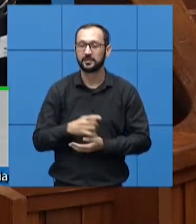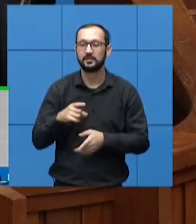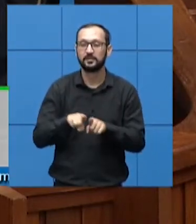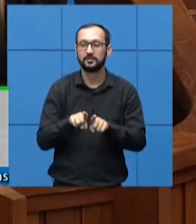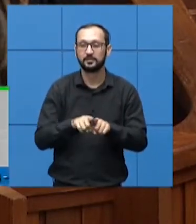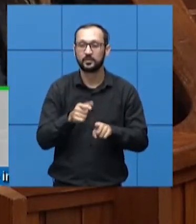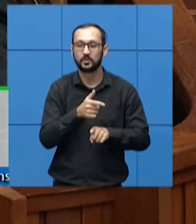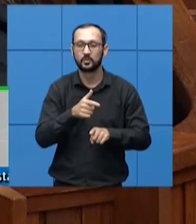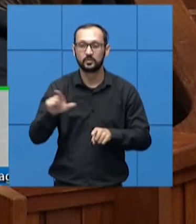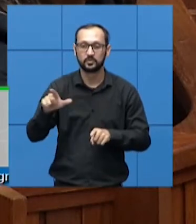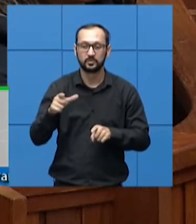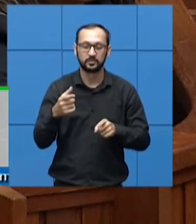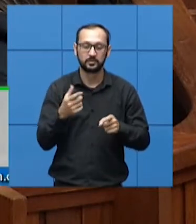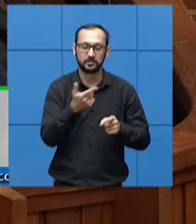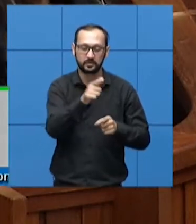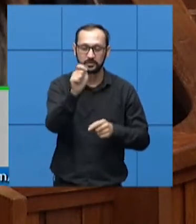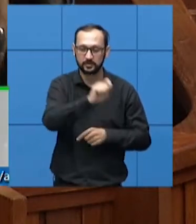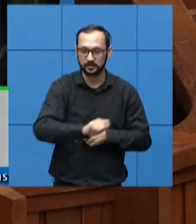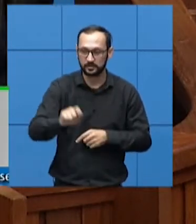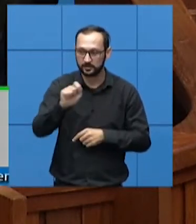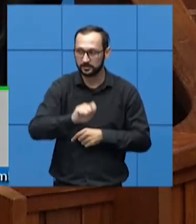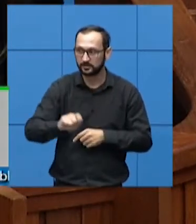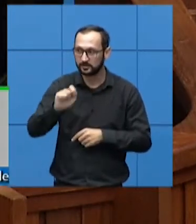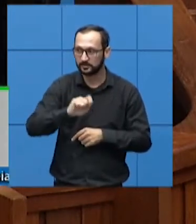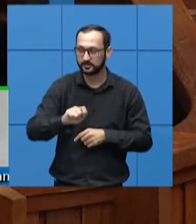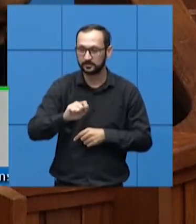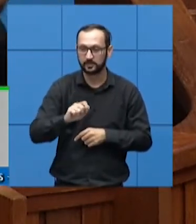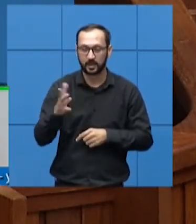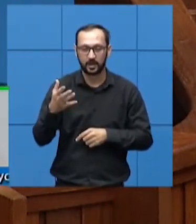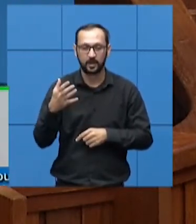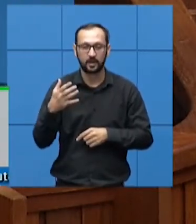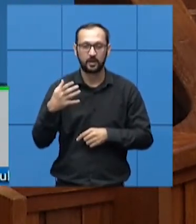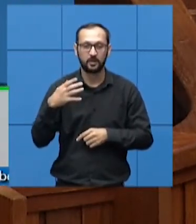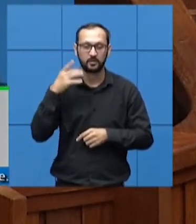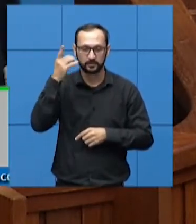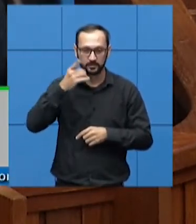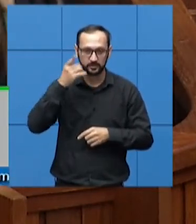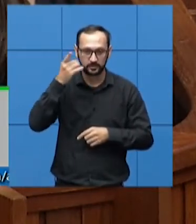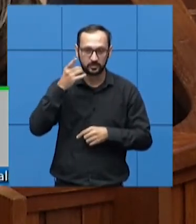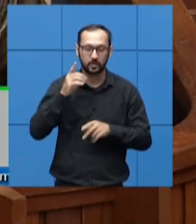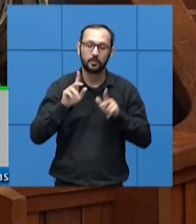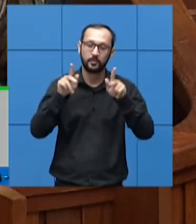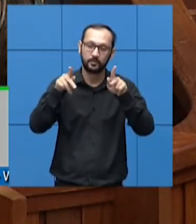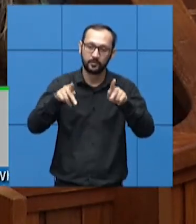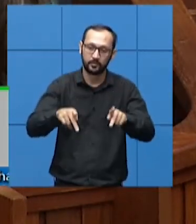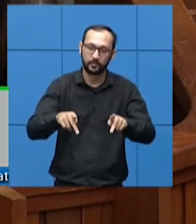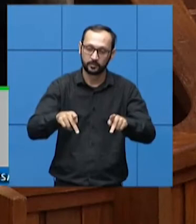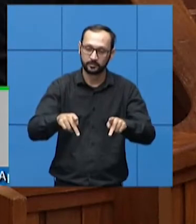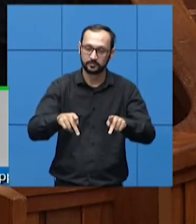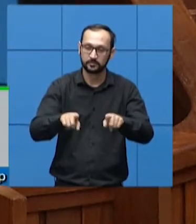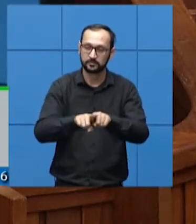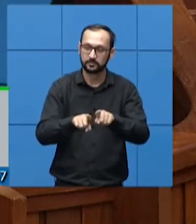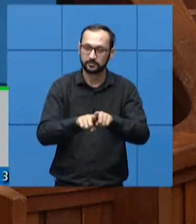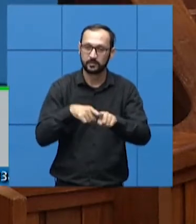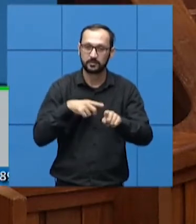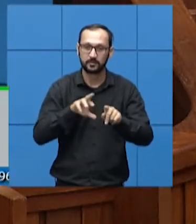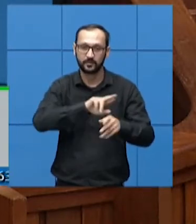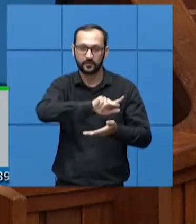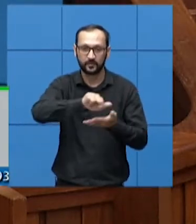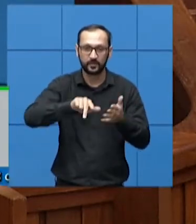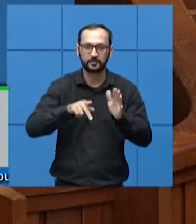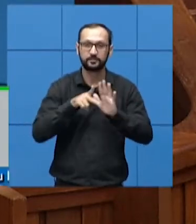e demais co-irmãs, aos ilustres parlamentares, ao poder público e autoridades de cujos